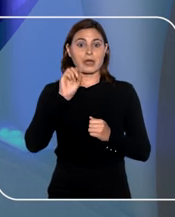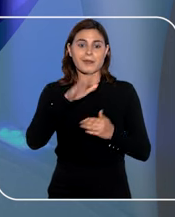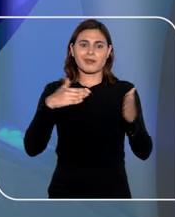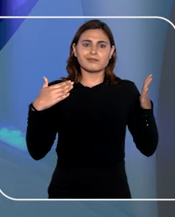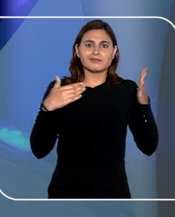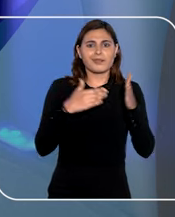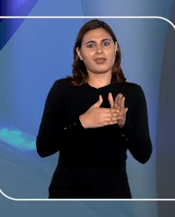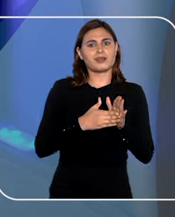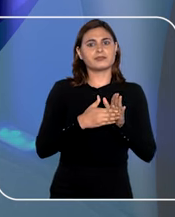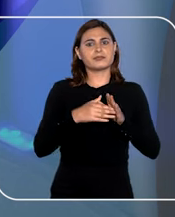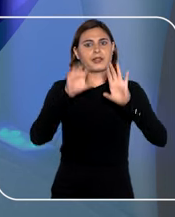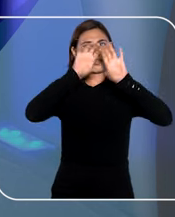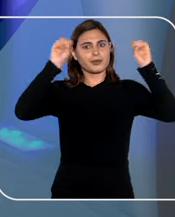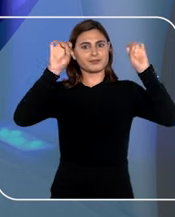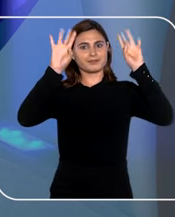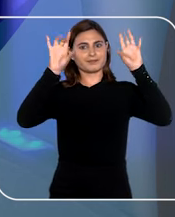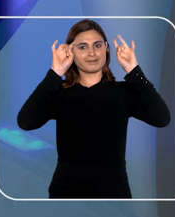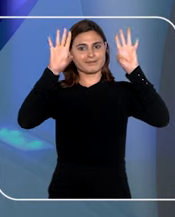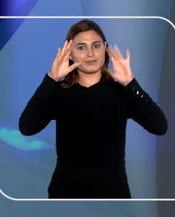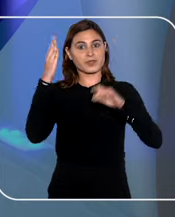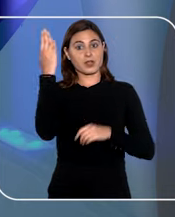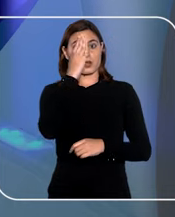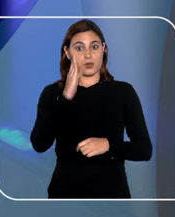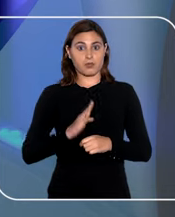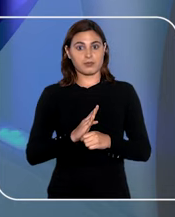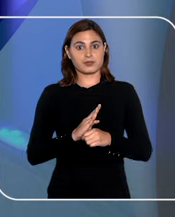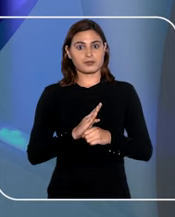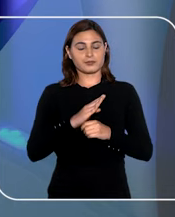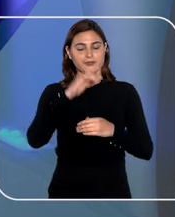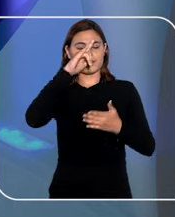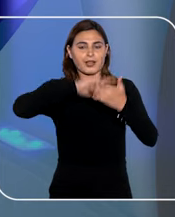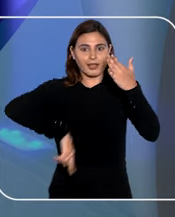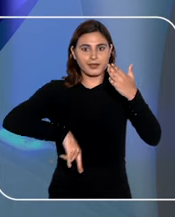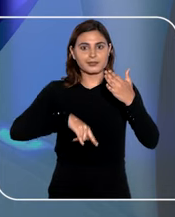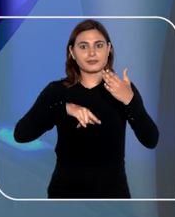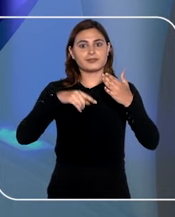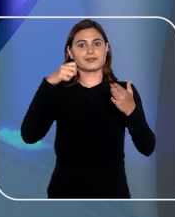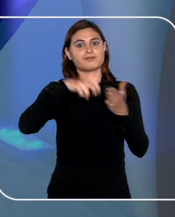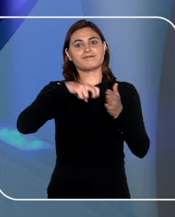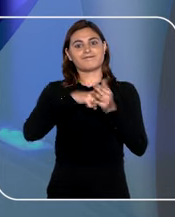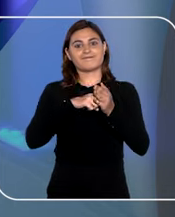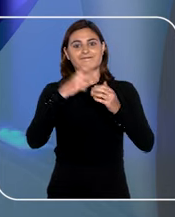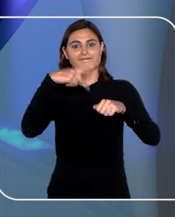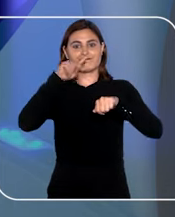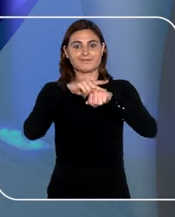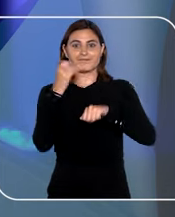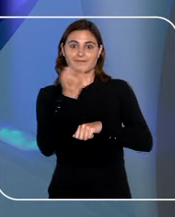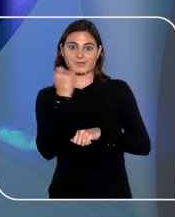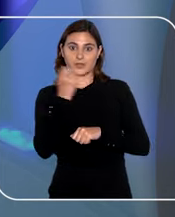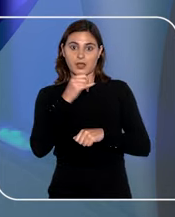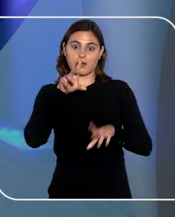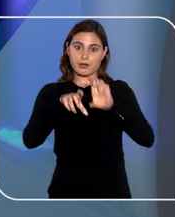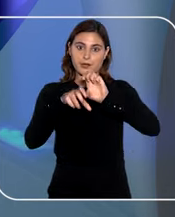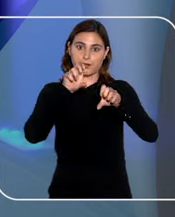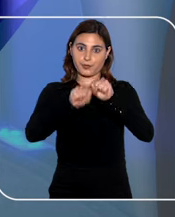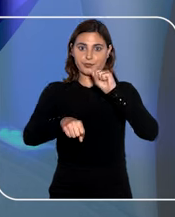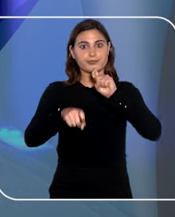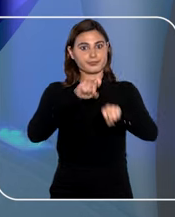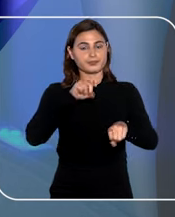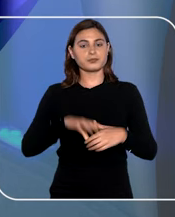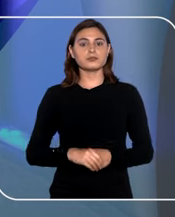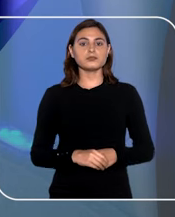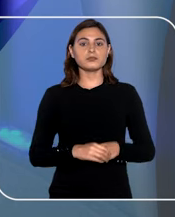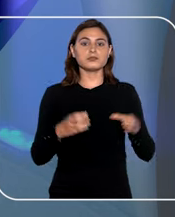homologação da sentença estrangeira que condenou o atleta por estupro na Itália a sexta turma